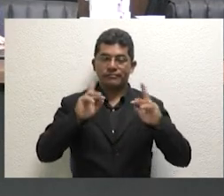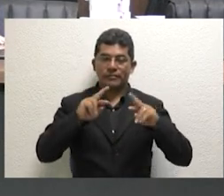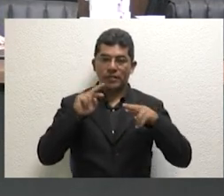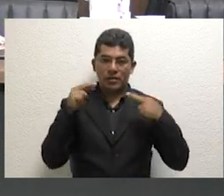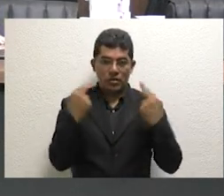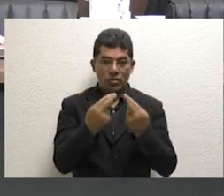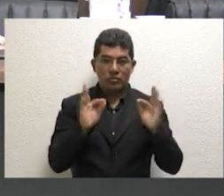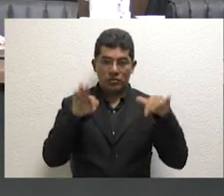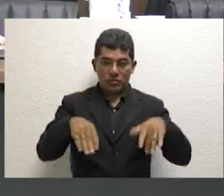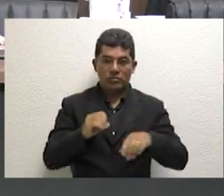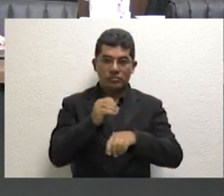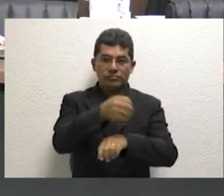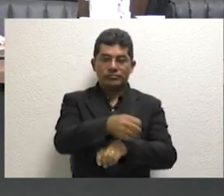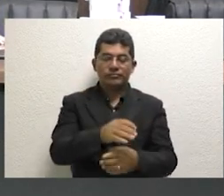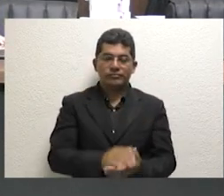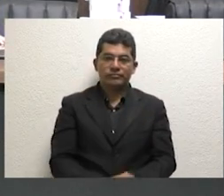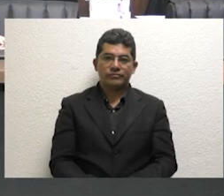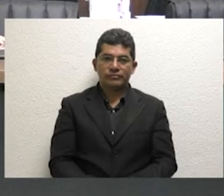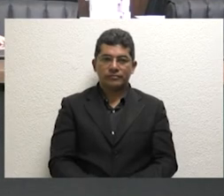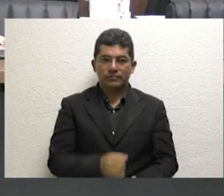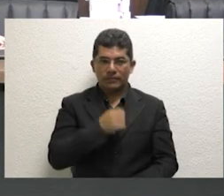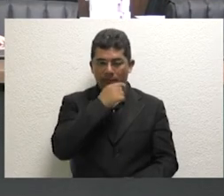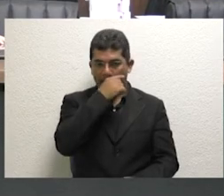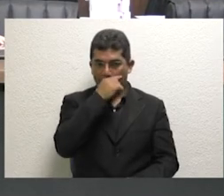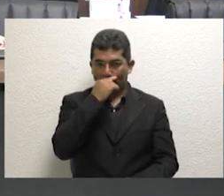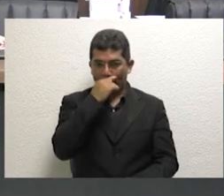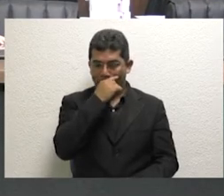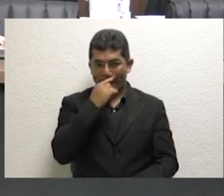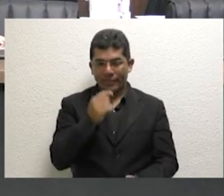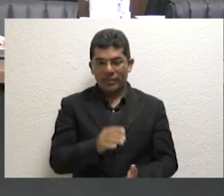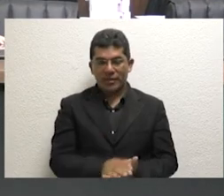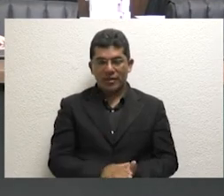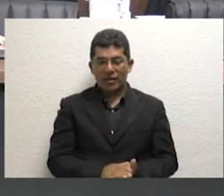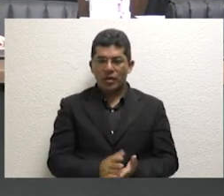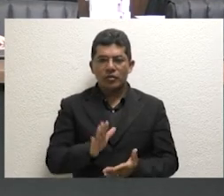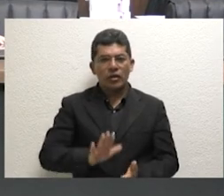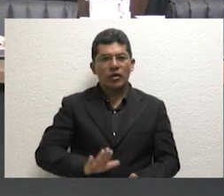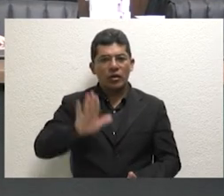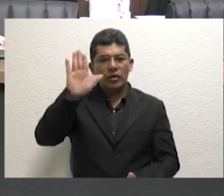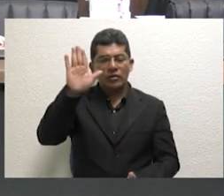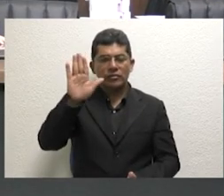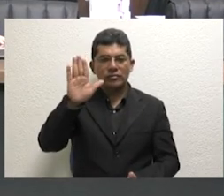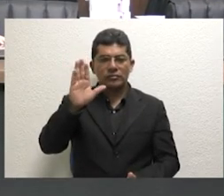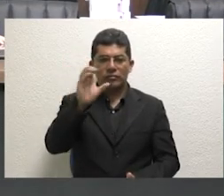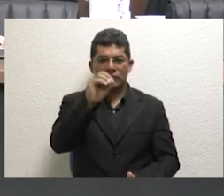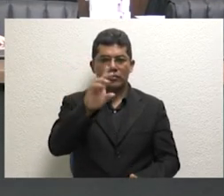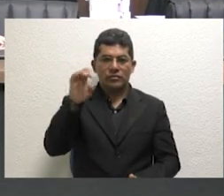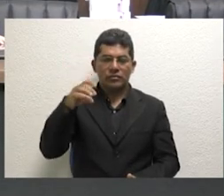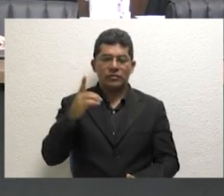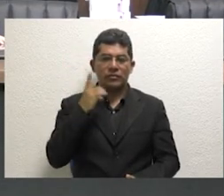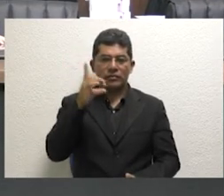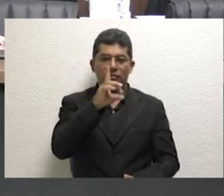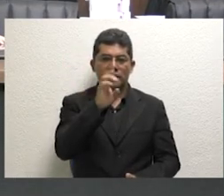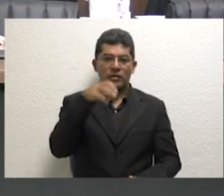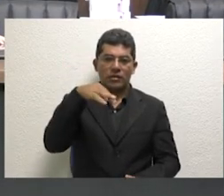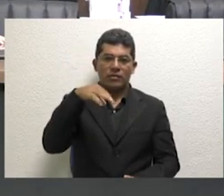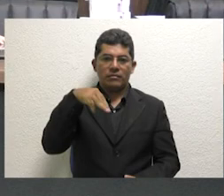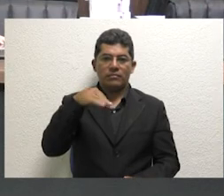ordinária encerrada permitir uma questão de ordem ao eminente deputado Dermilson Chagas